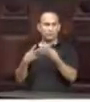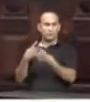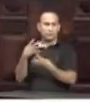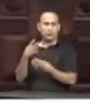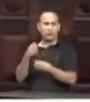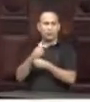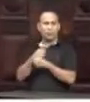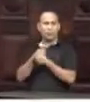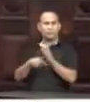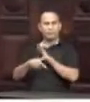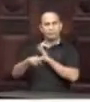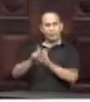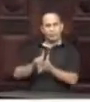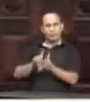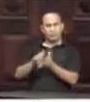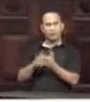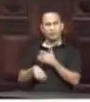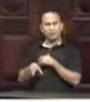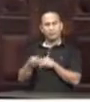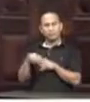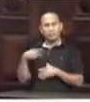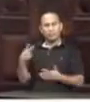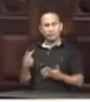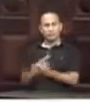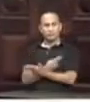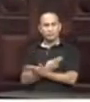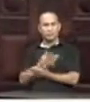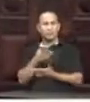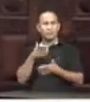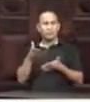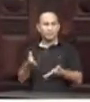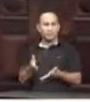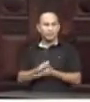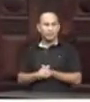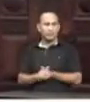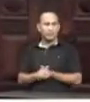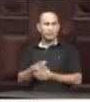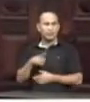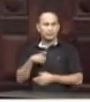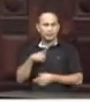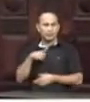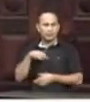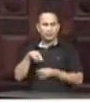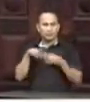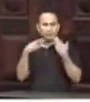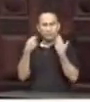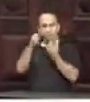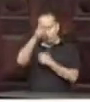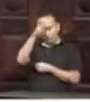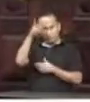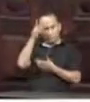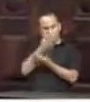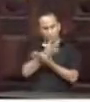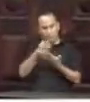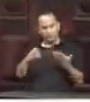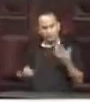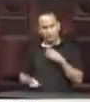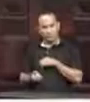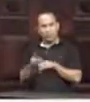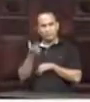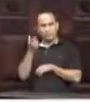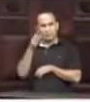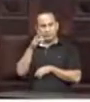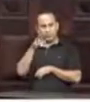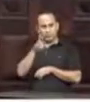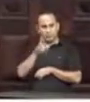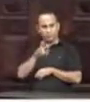anterior. Então, isso nunca havia sido cumprido e nós hoje realizamos uma audiência pública que começou ao meio-dia, com a presença